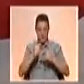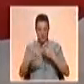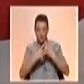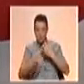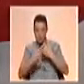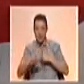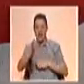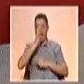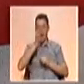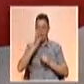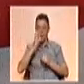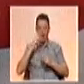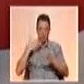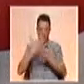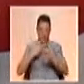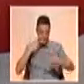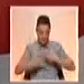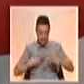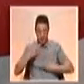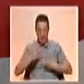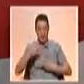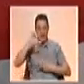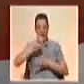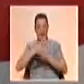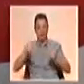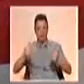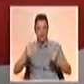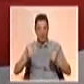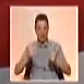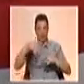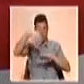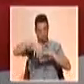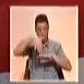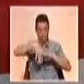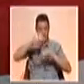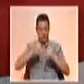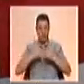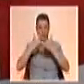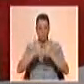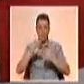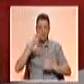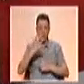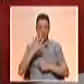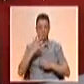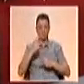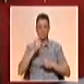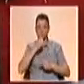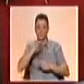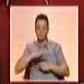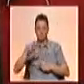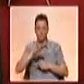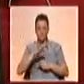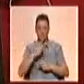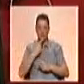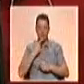para avaliar a qualidade depois da água que vai escorrendo e depois ver quais são as, onde é que ela pode